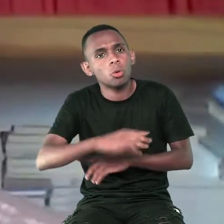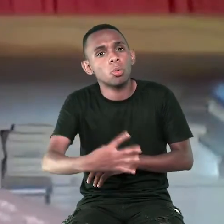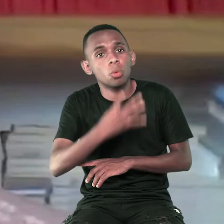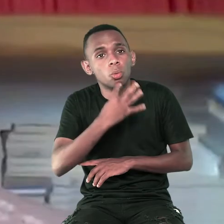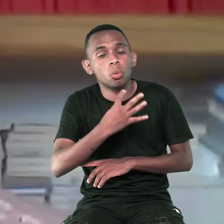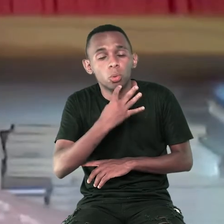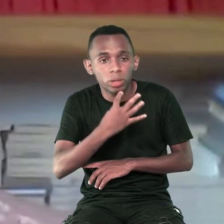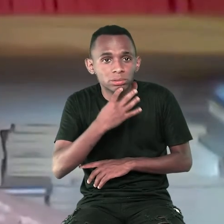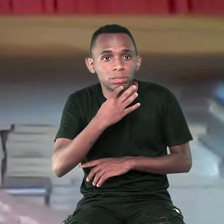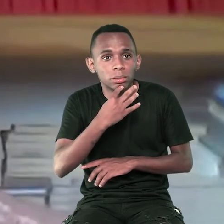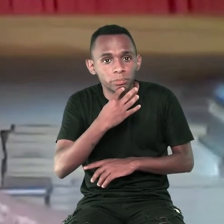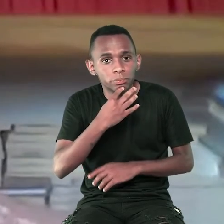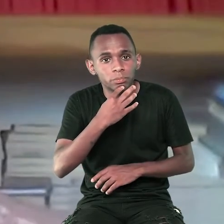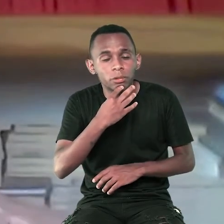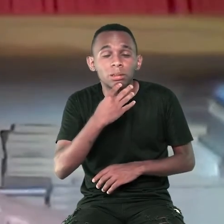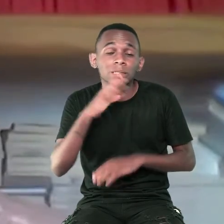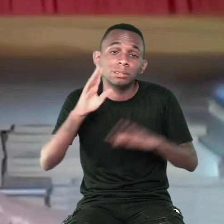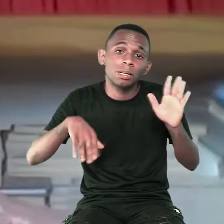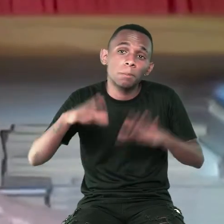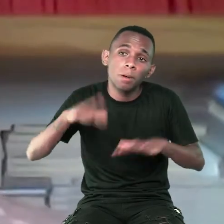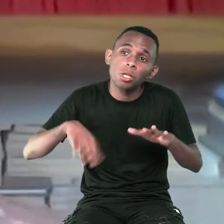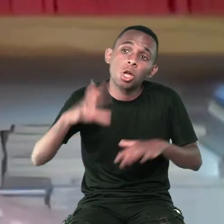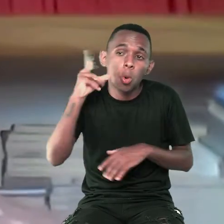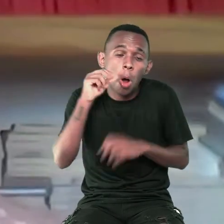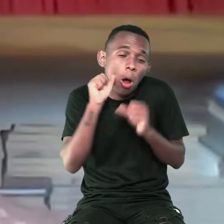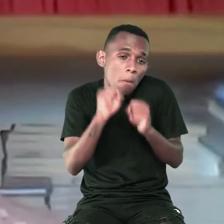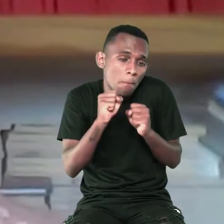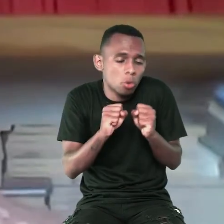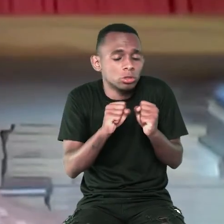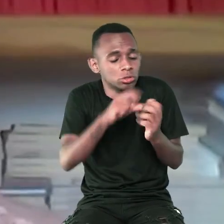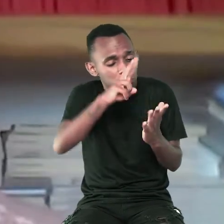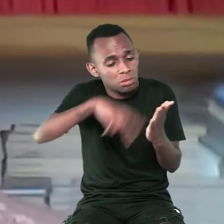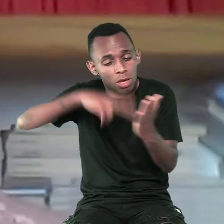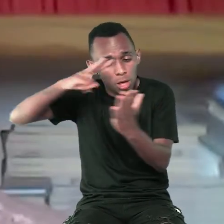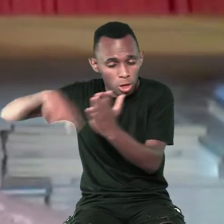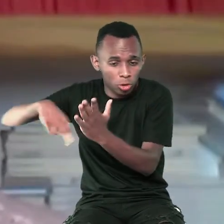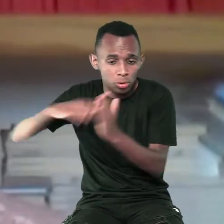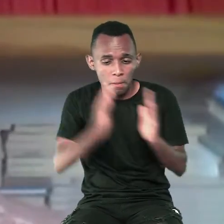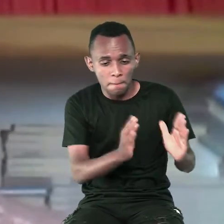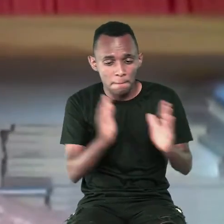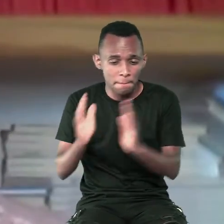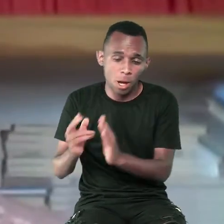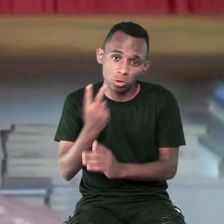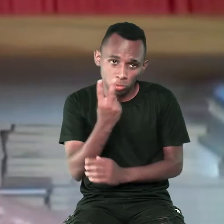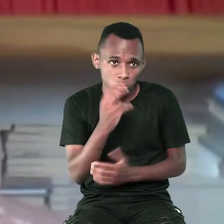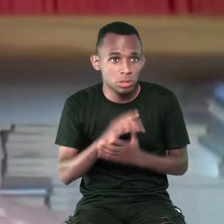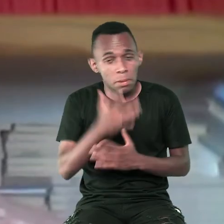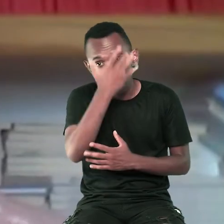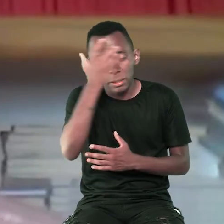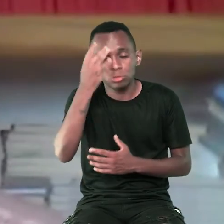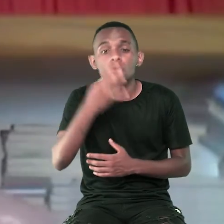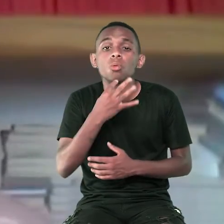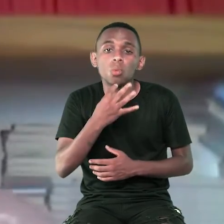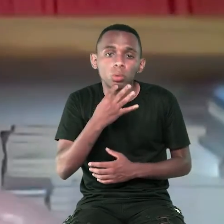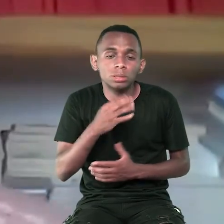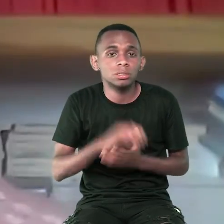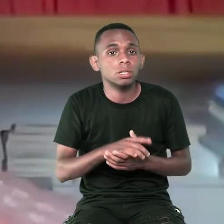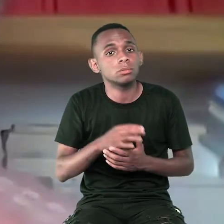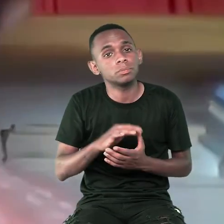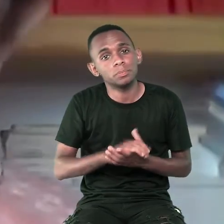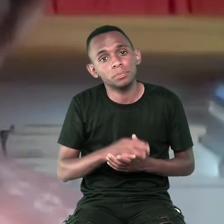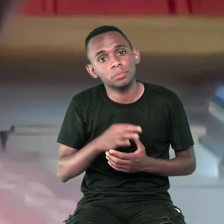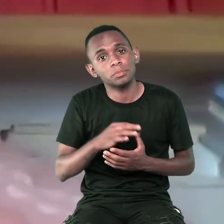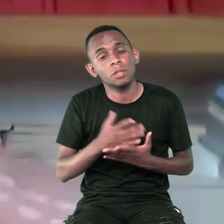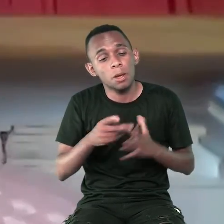conhecerem. Talvez, eu acho que eu posso ler dois trechos. Vamos lá. para as pessoas conhecerem o tom,